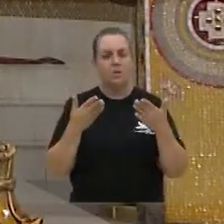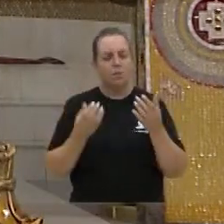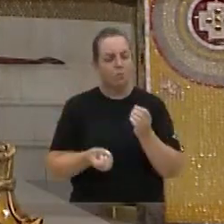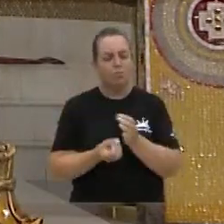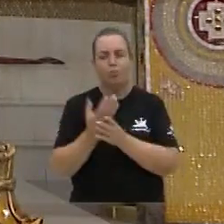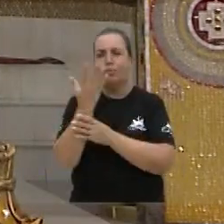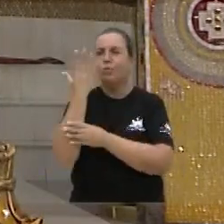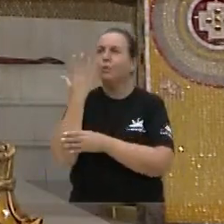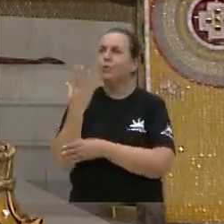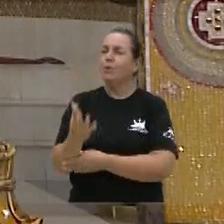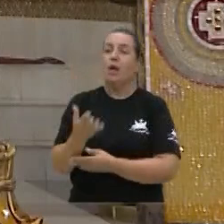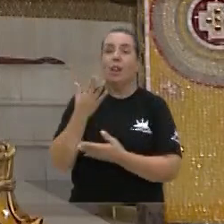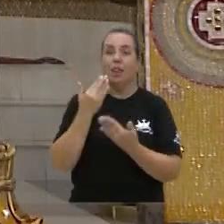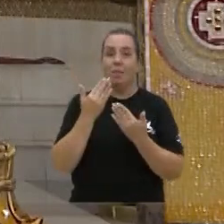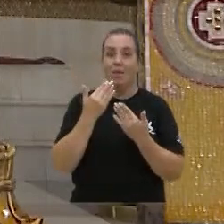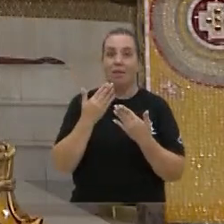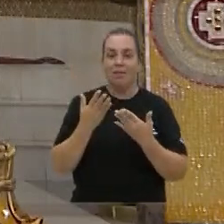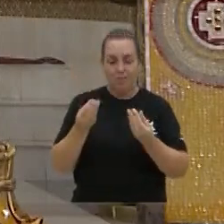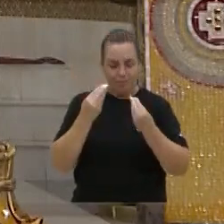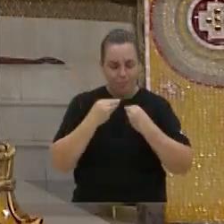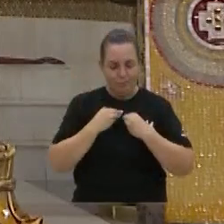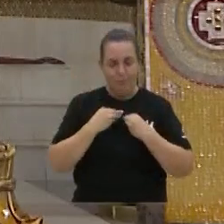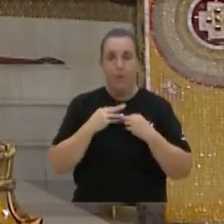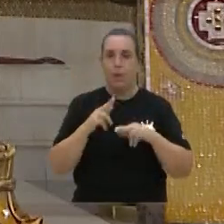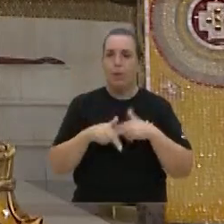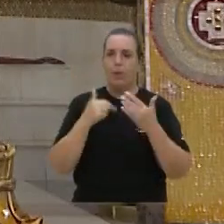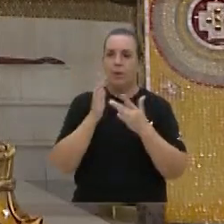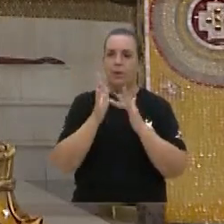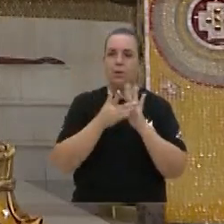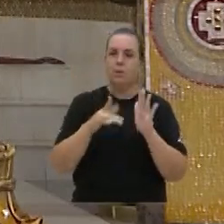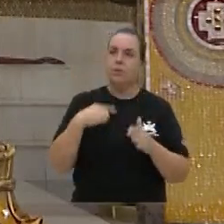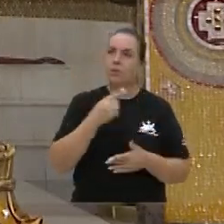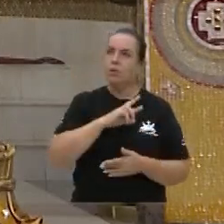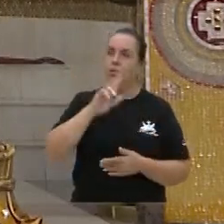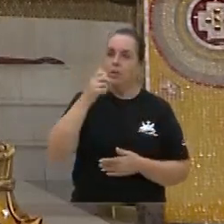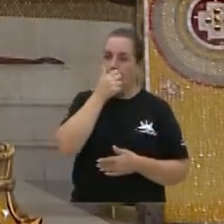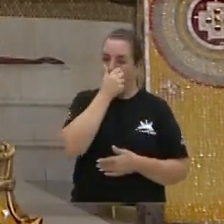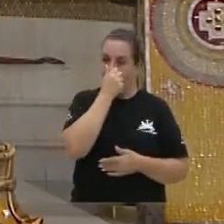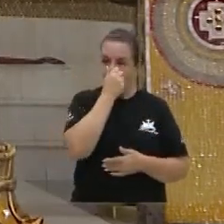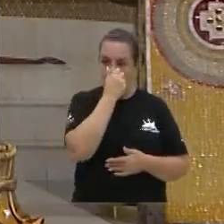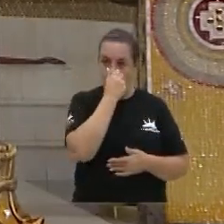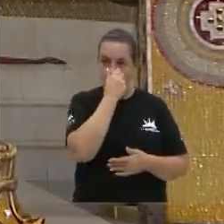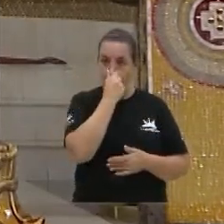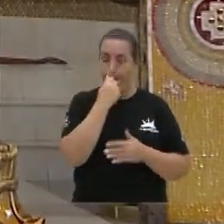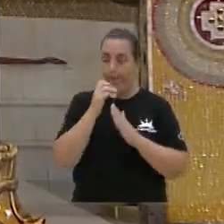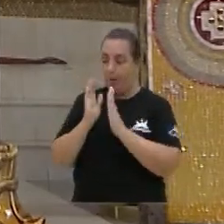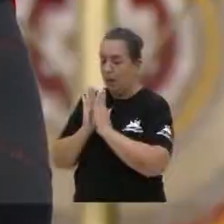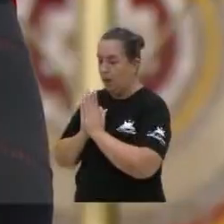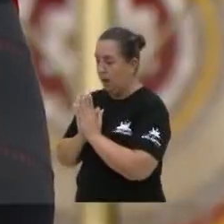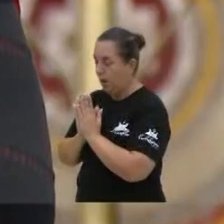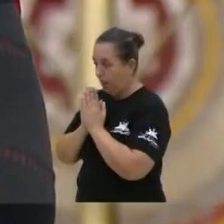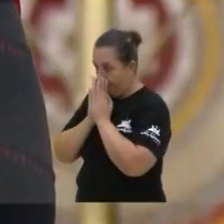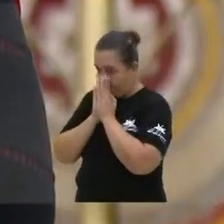alimenta. Por Cristo, nosso Senhor.